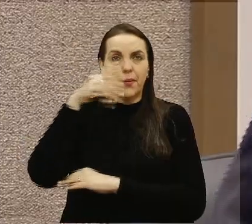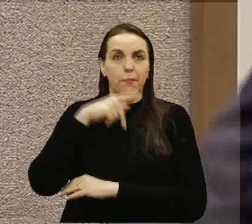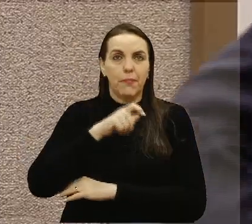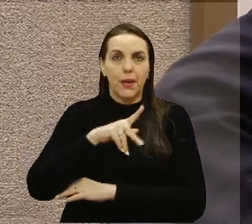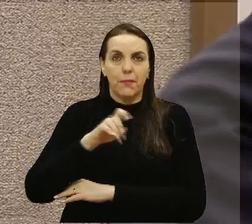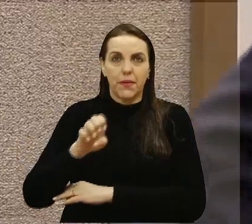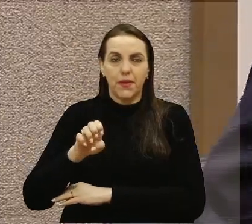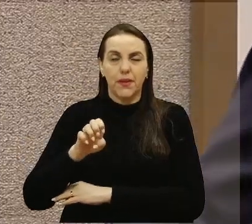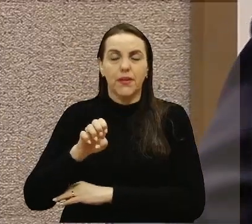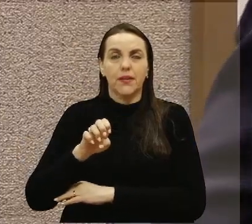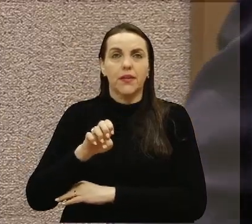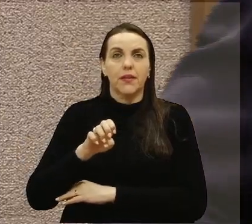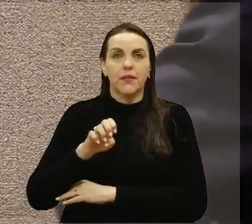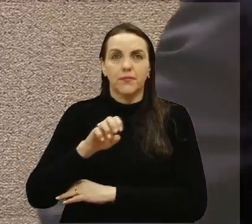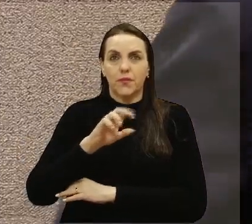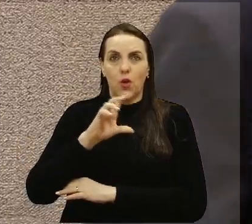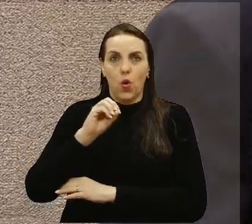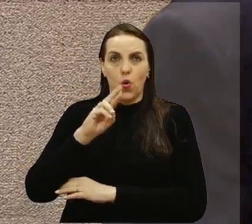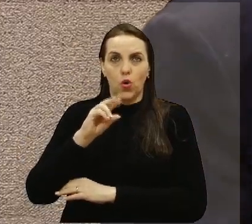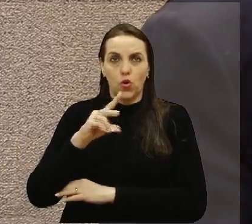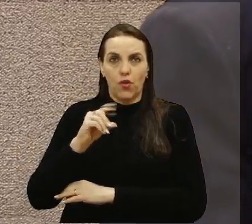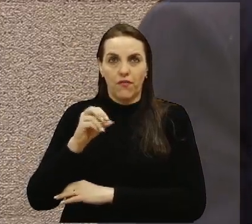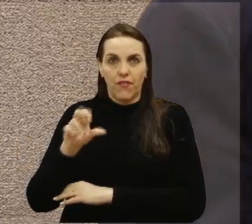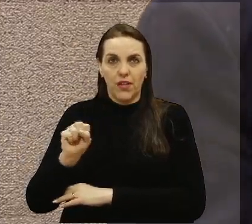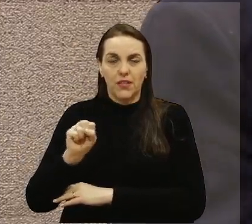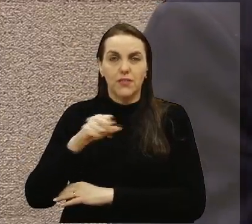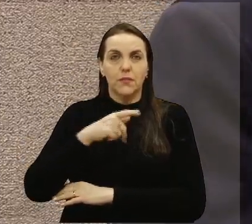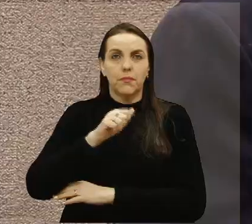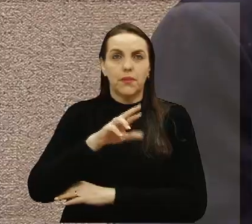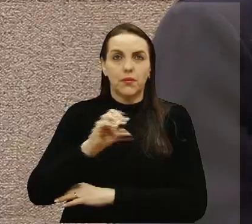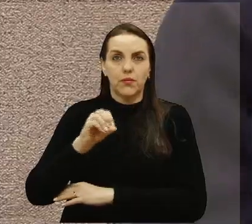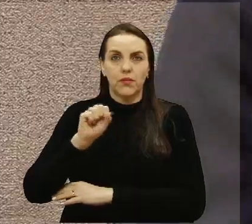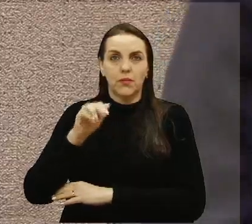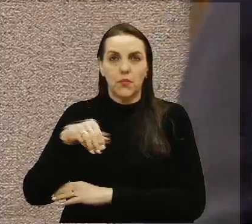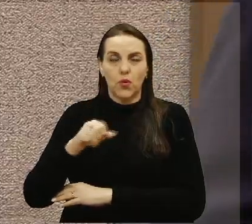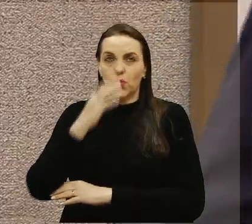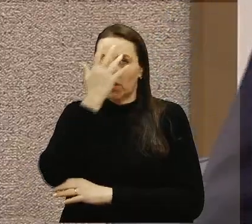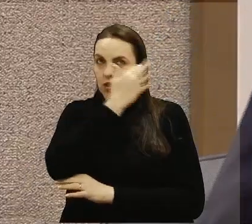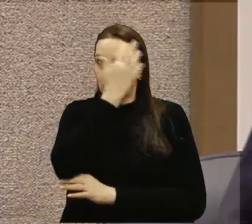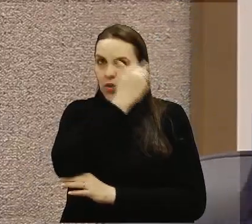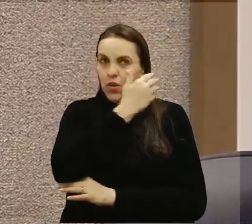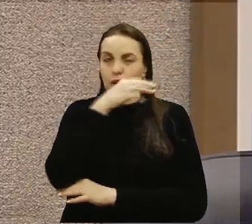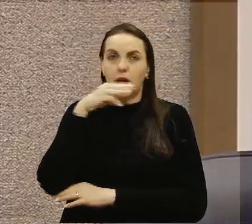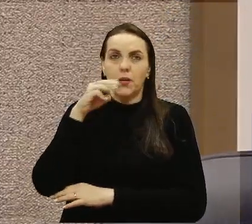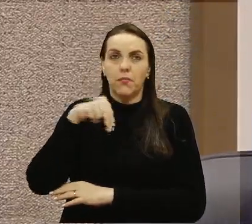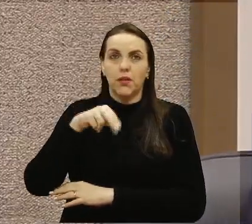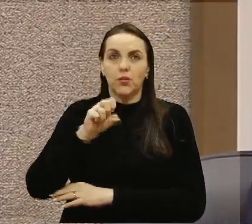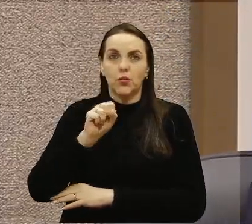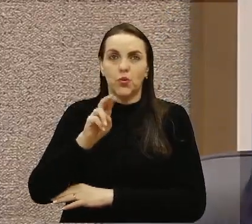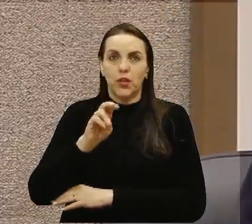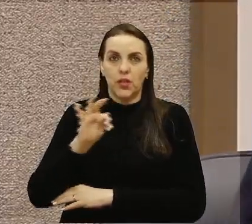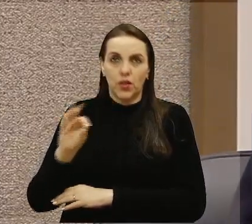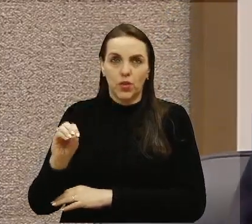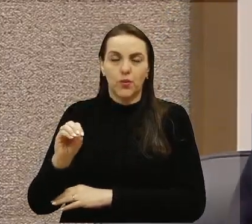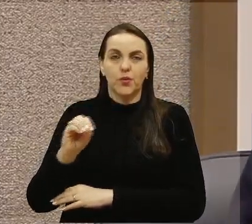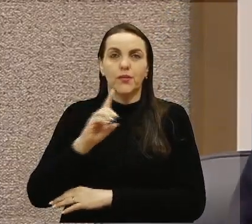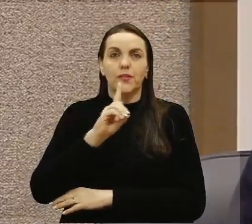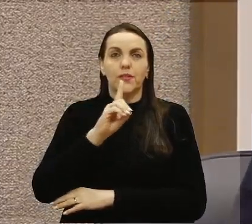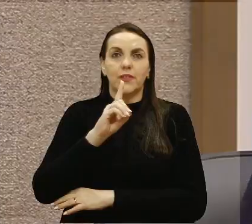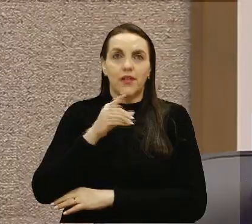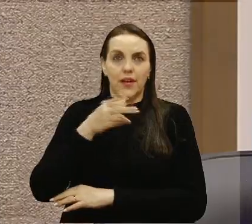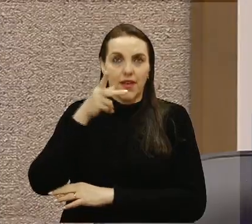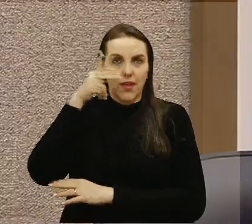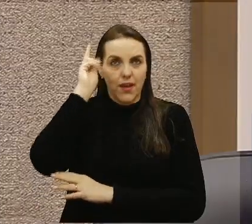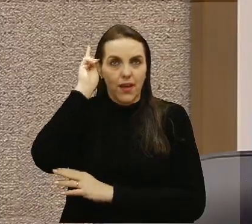Vargas, Dr. Henrique Ordovaz, Pedro Simão, prefeito Adiló, Mansueto, Daniel